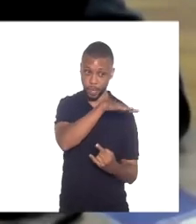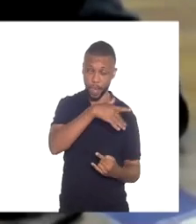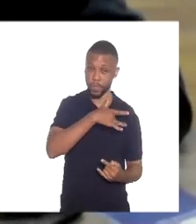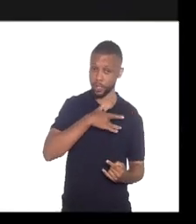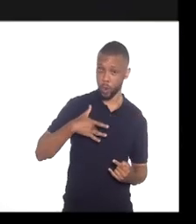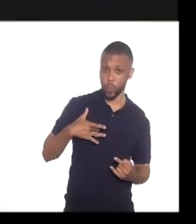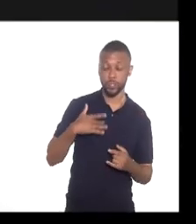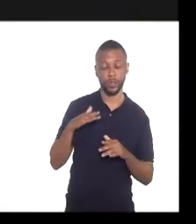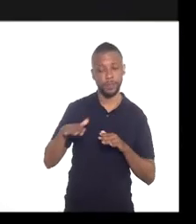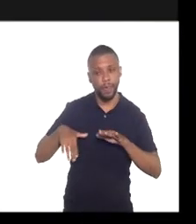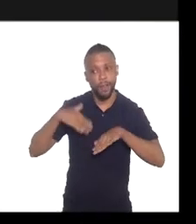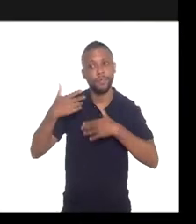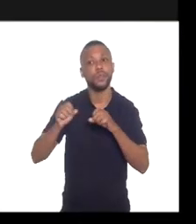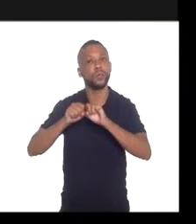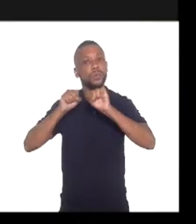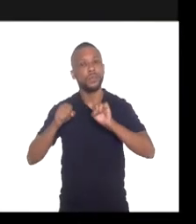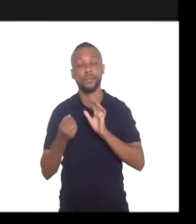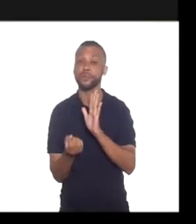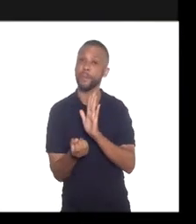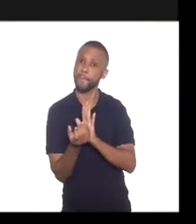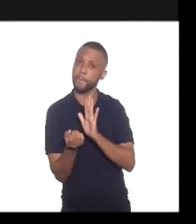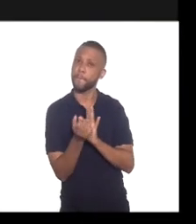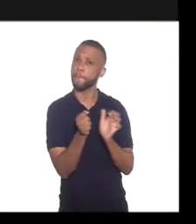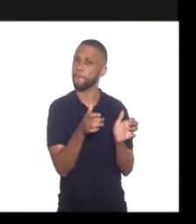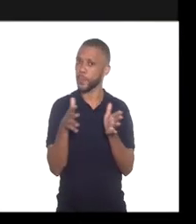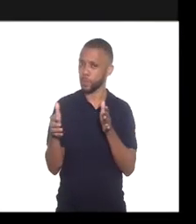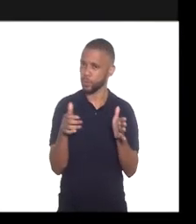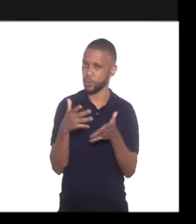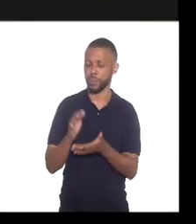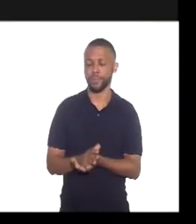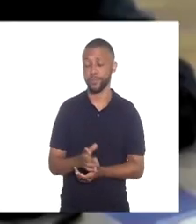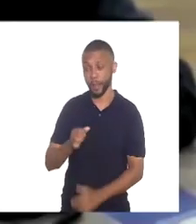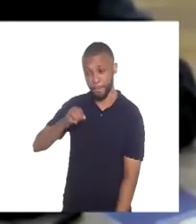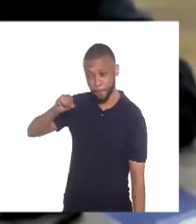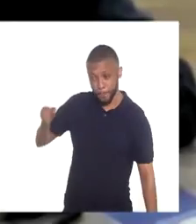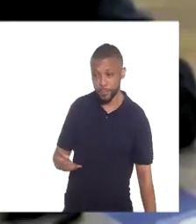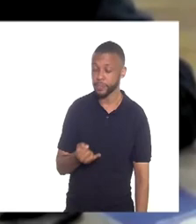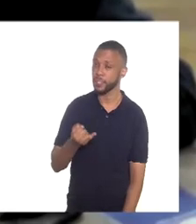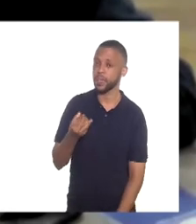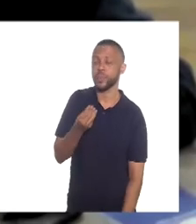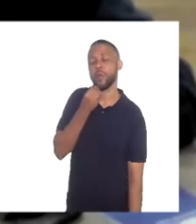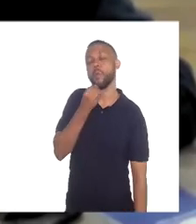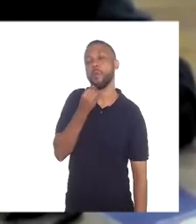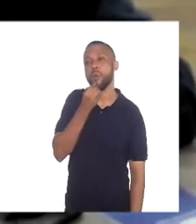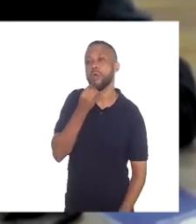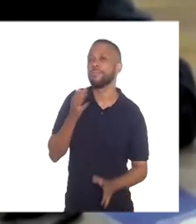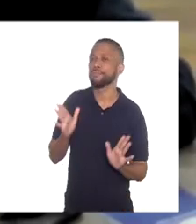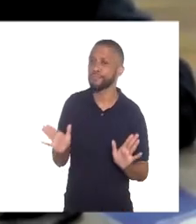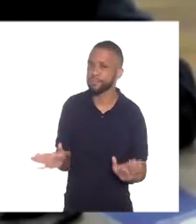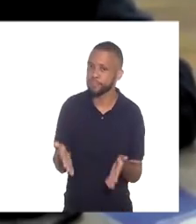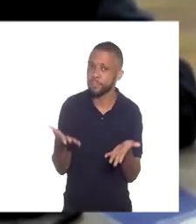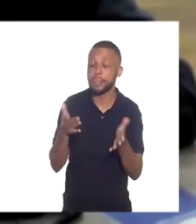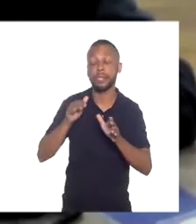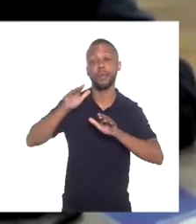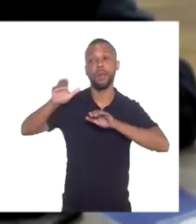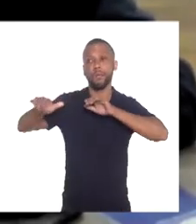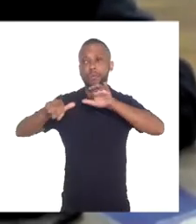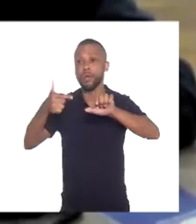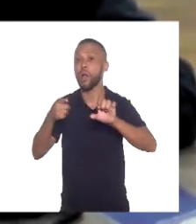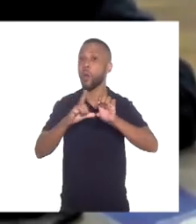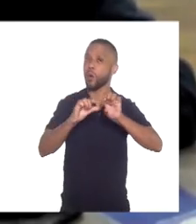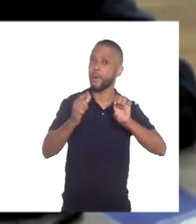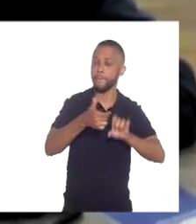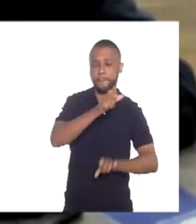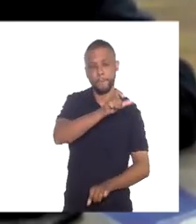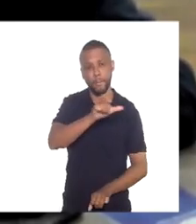avançar nos sistemas produtivos. Mas então agora é potencializar essa oportunidade, trazer esses os empreendedores,